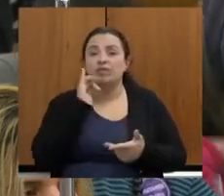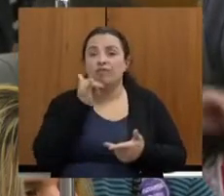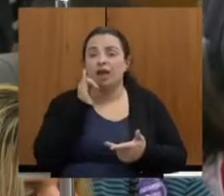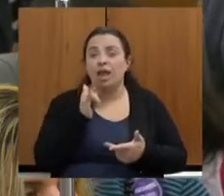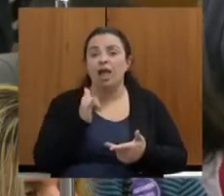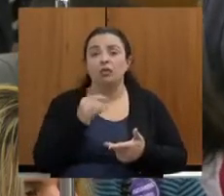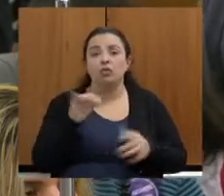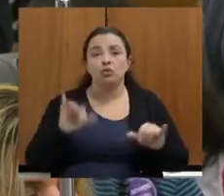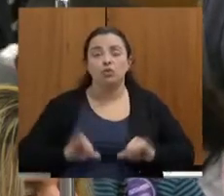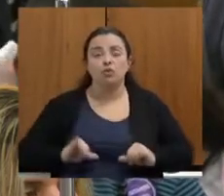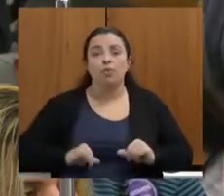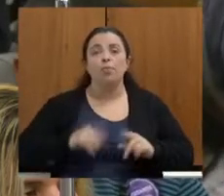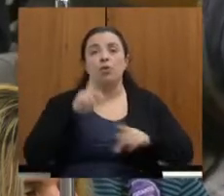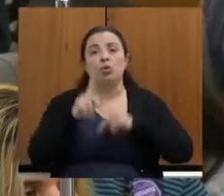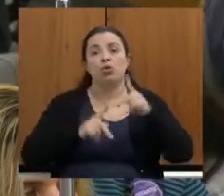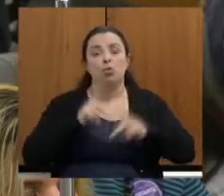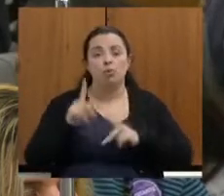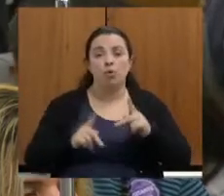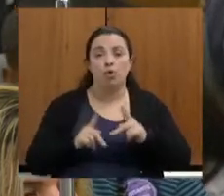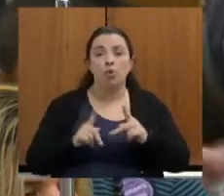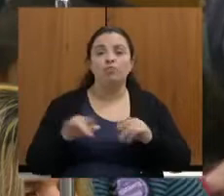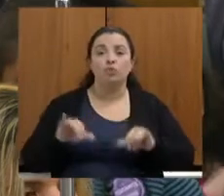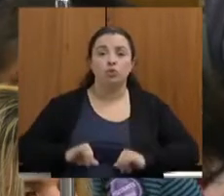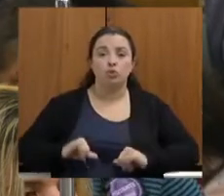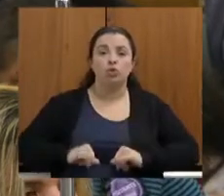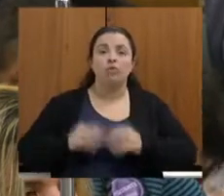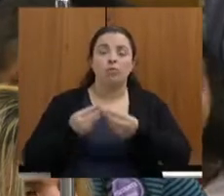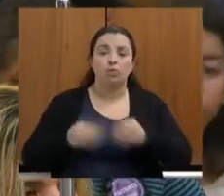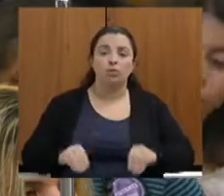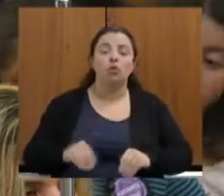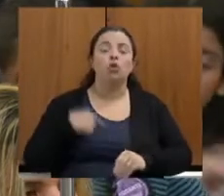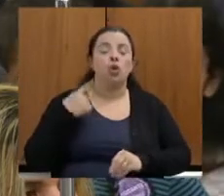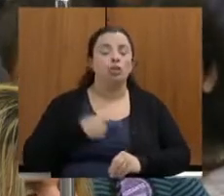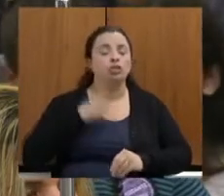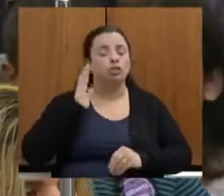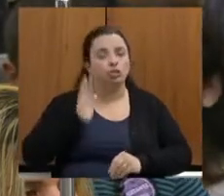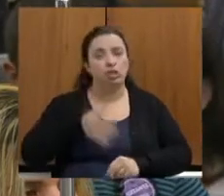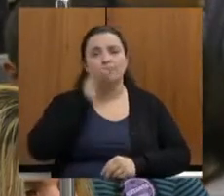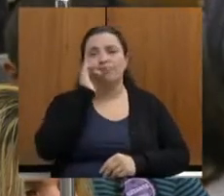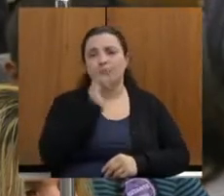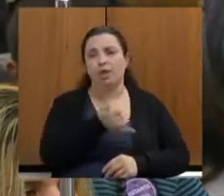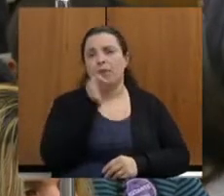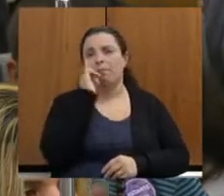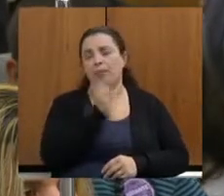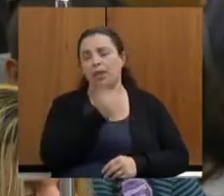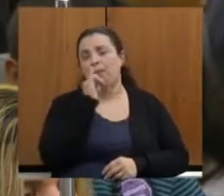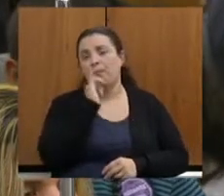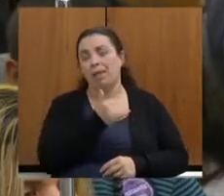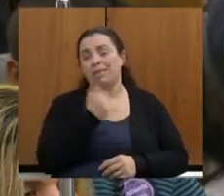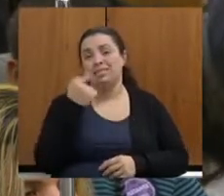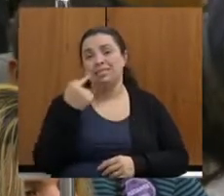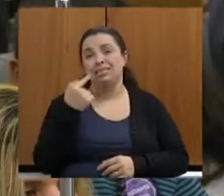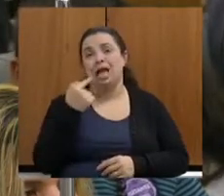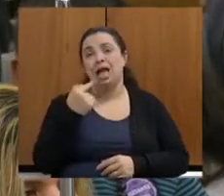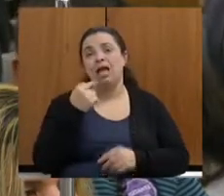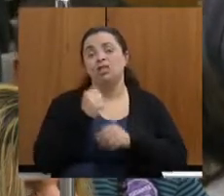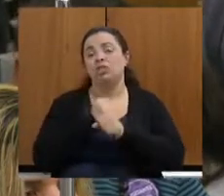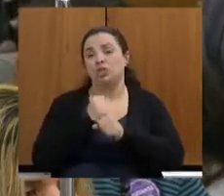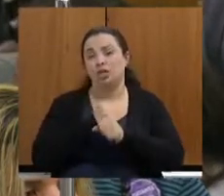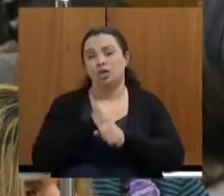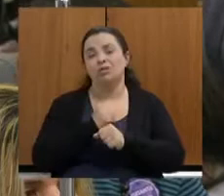sofrimento do Povo atingido nós já falamos durante esses sete anos que já vai